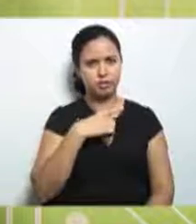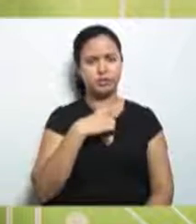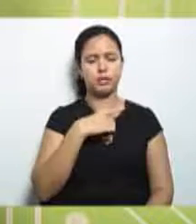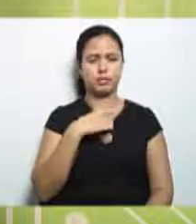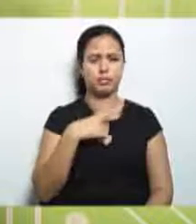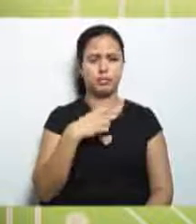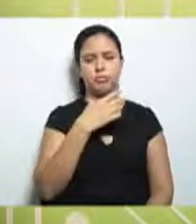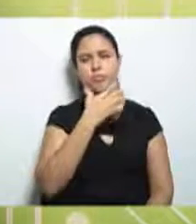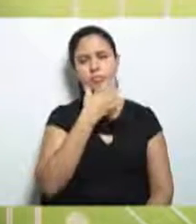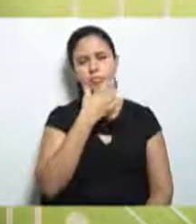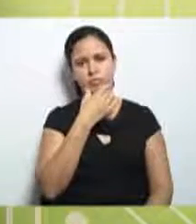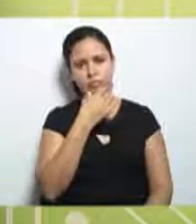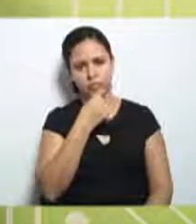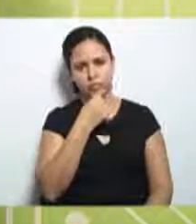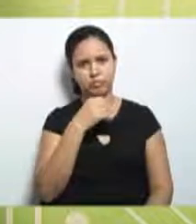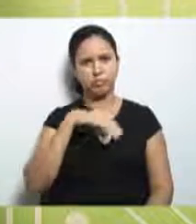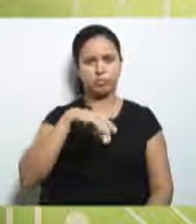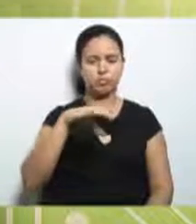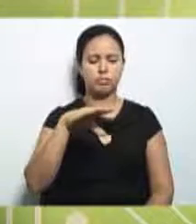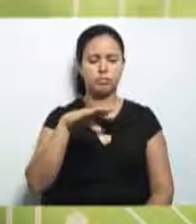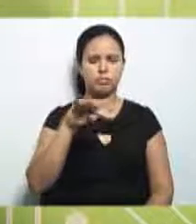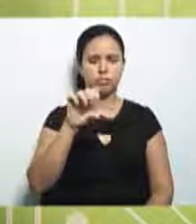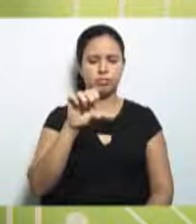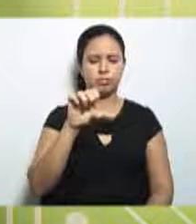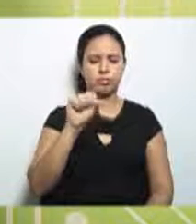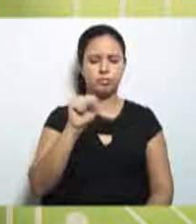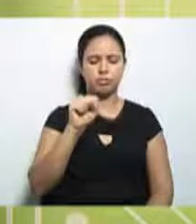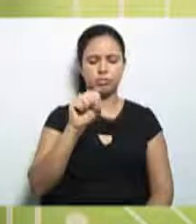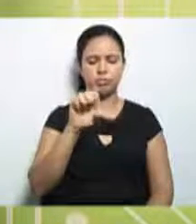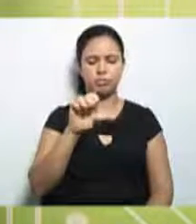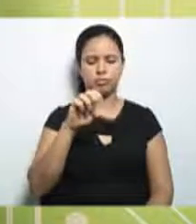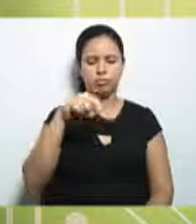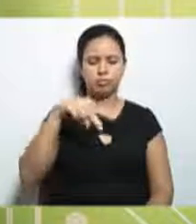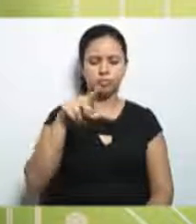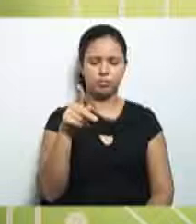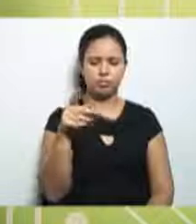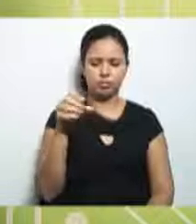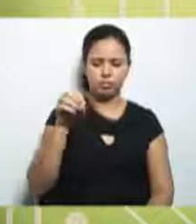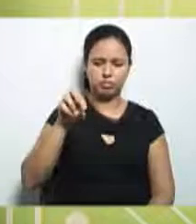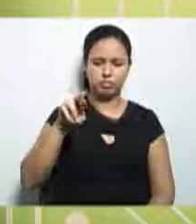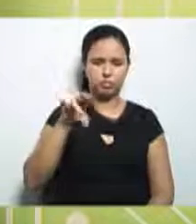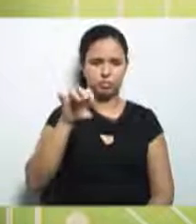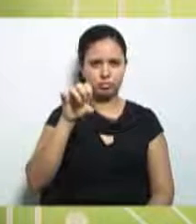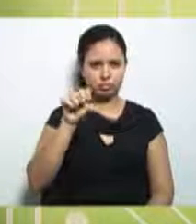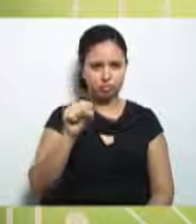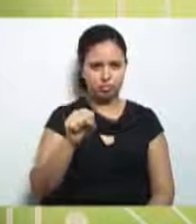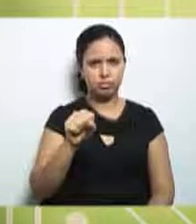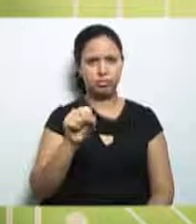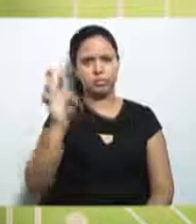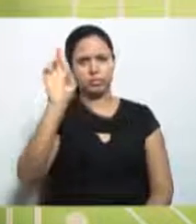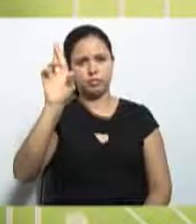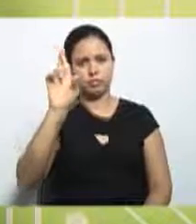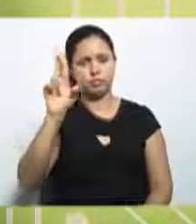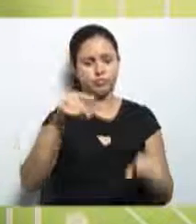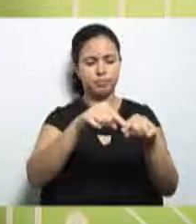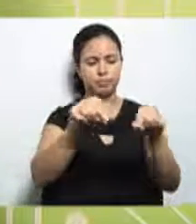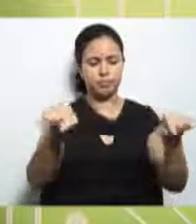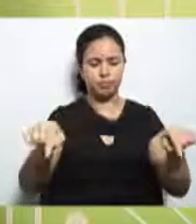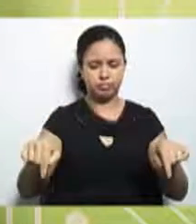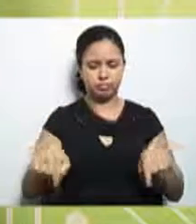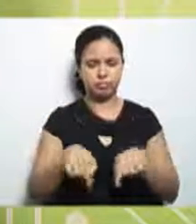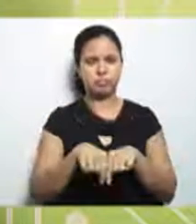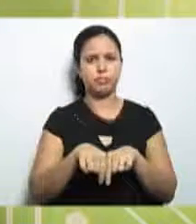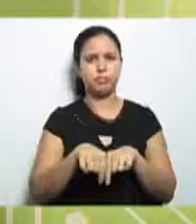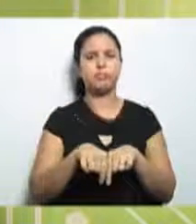eram os donos da terra, né? Essas terras eram os feudos, né? Esses senhores, eles eram donos